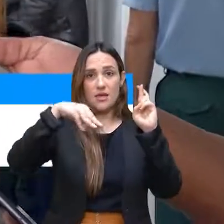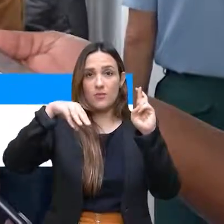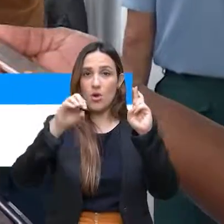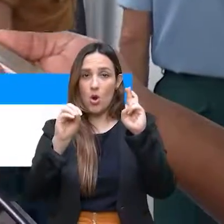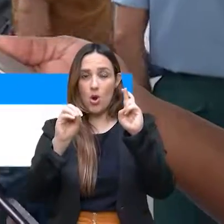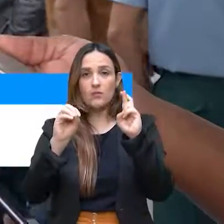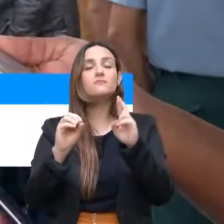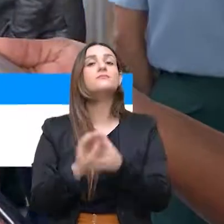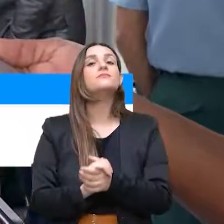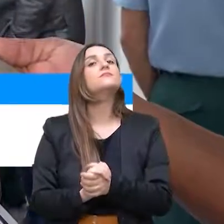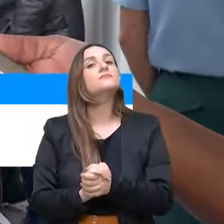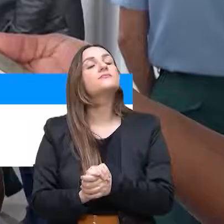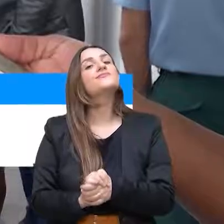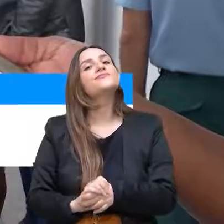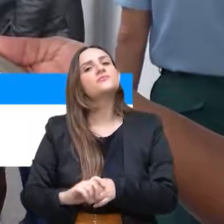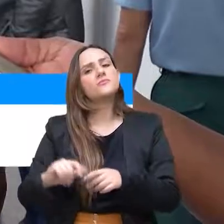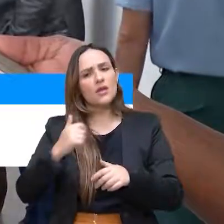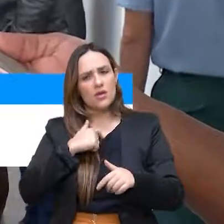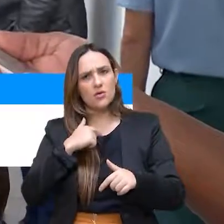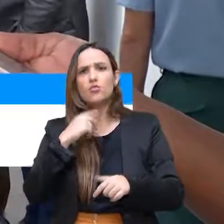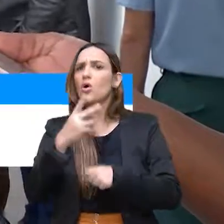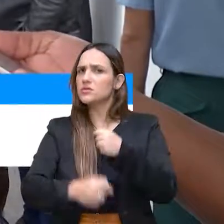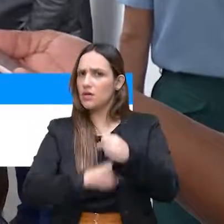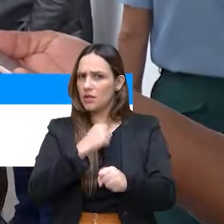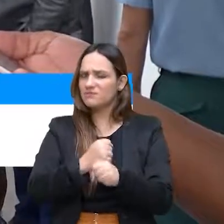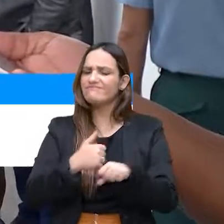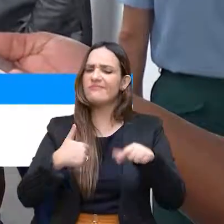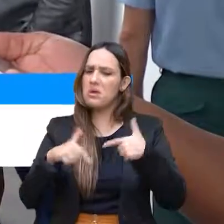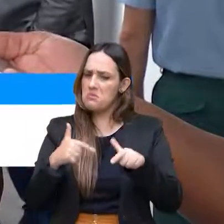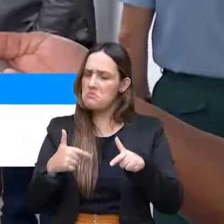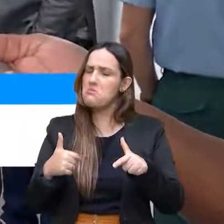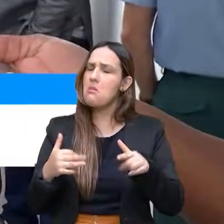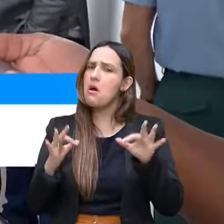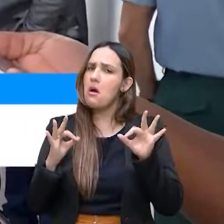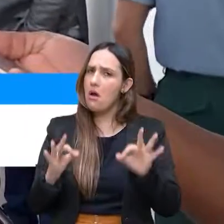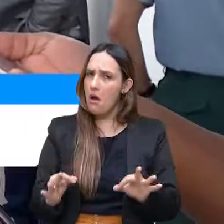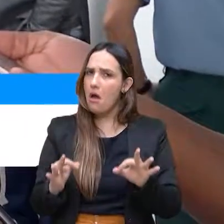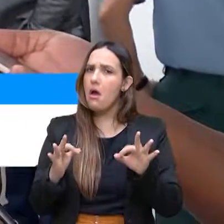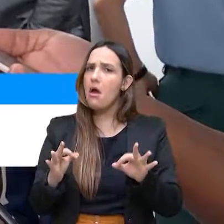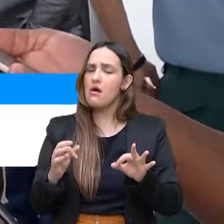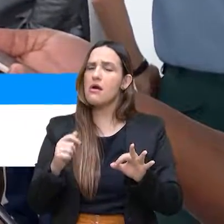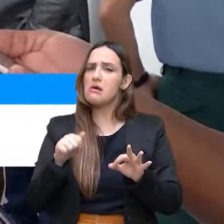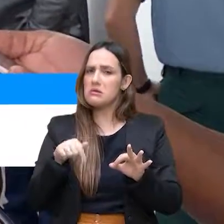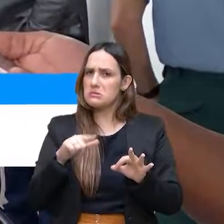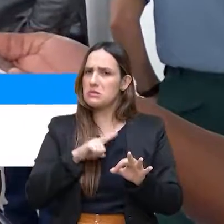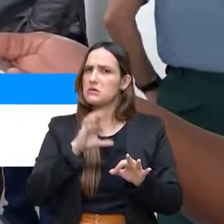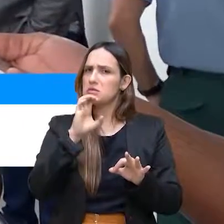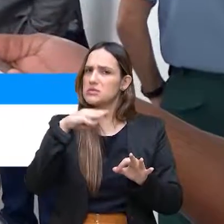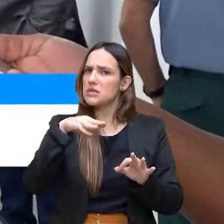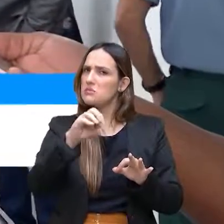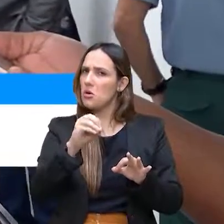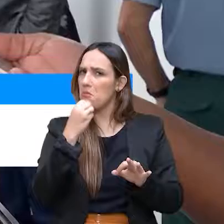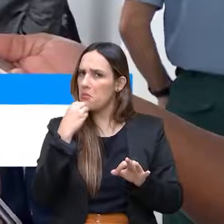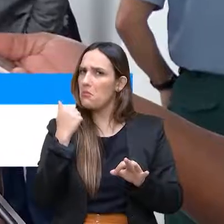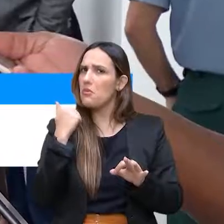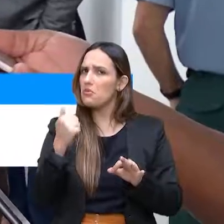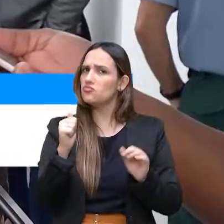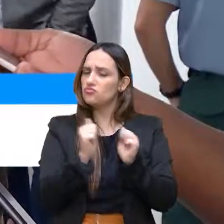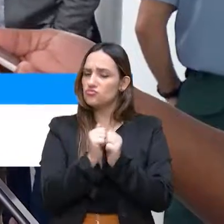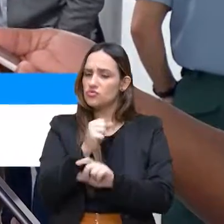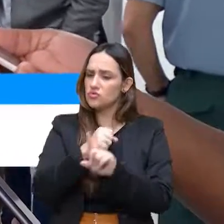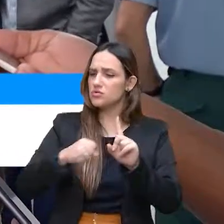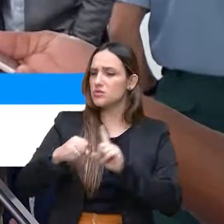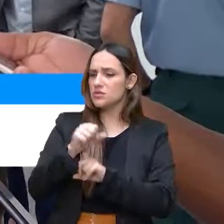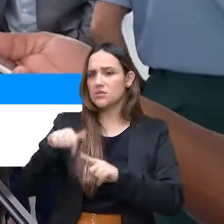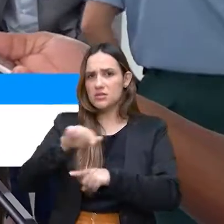completei agora 2 anos à frente do Comando Militar do Oeste, e foram 2 anos de muito trabalho, um trabalho muito profícuo dos militares aqui